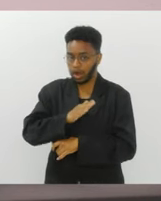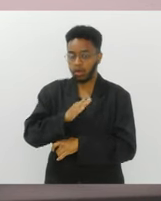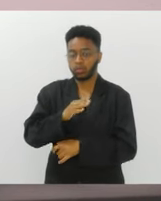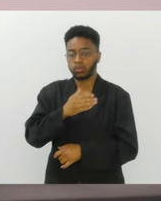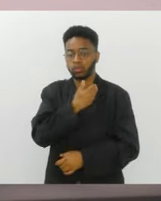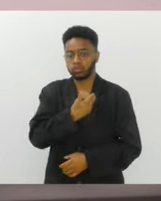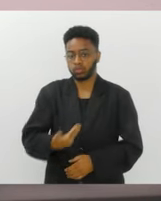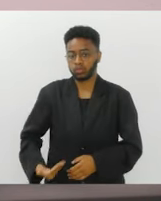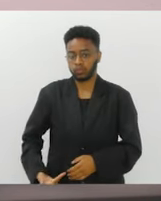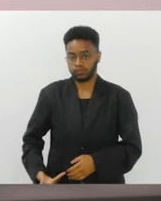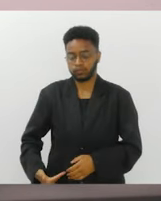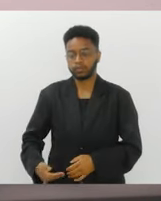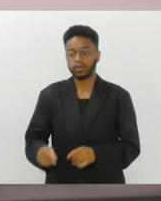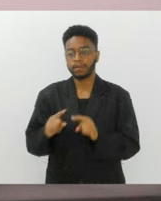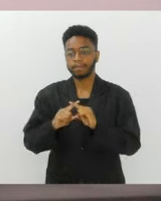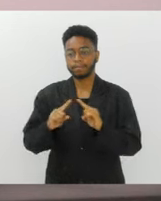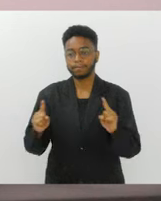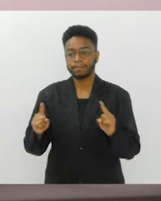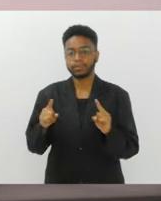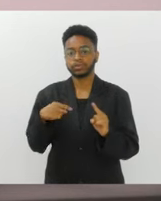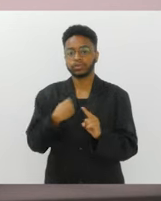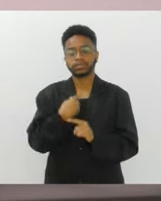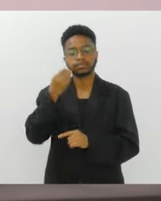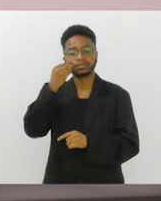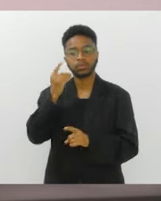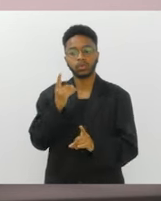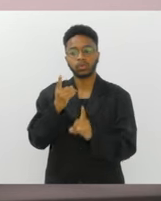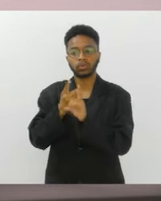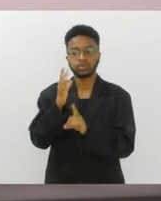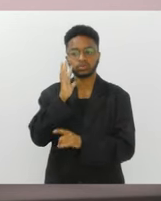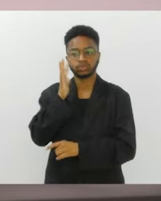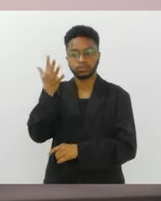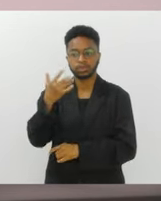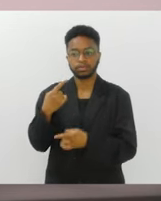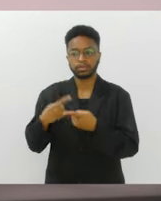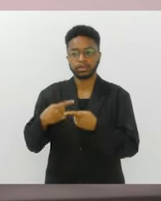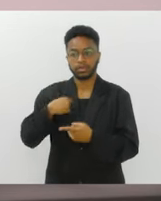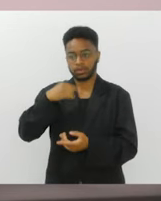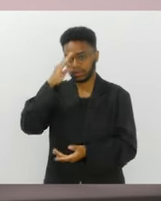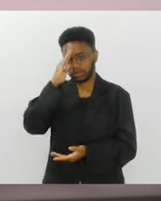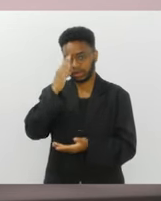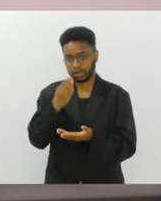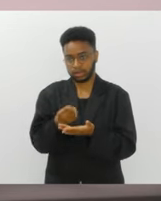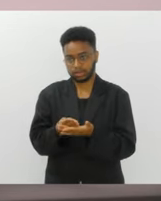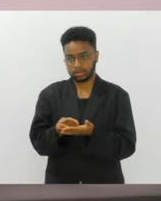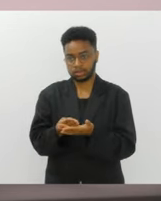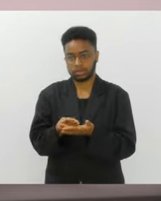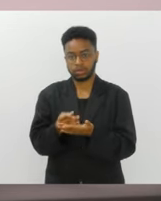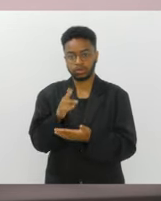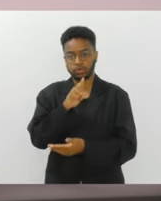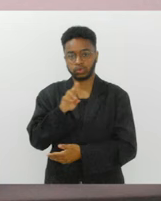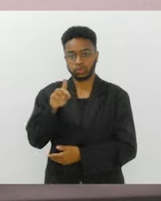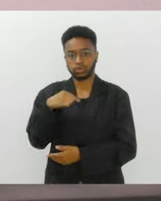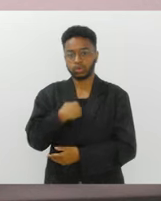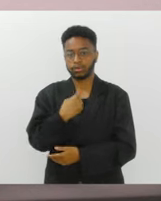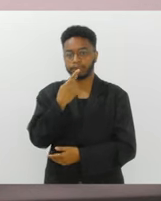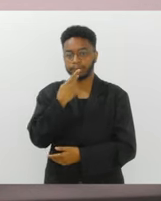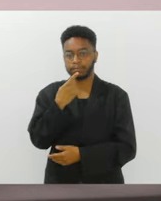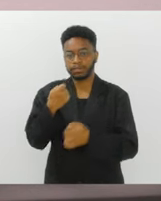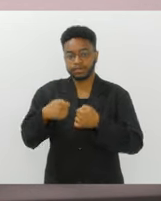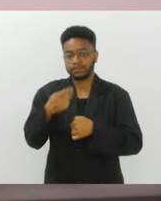contrário, mas para a gente encontrar uma saída. Eu acho que o nome a ser falado aqui é